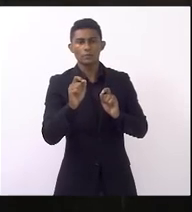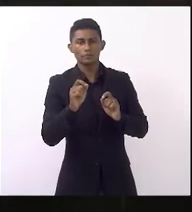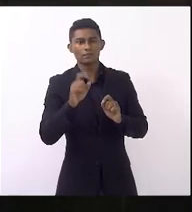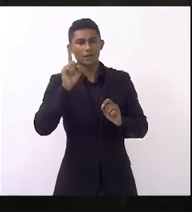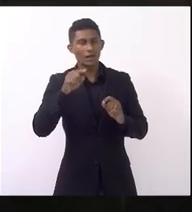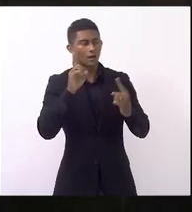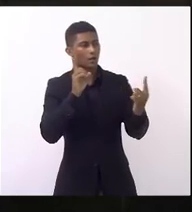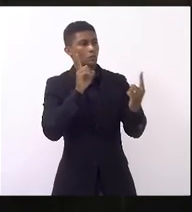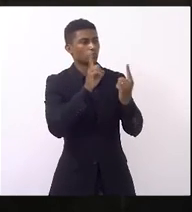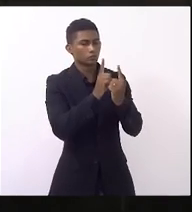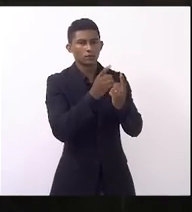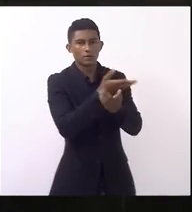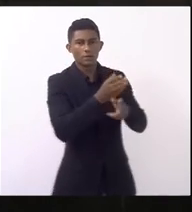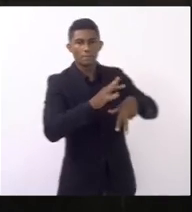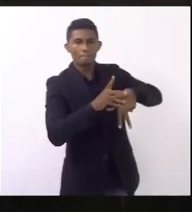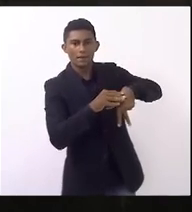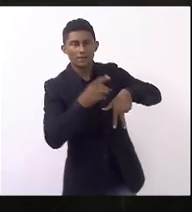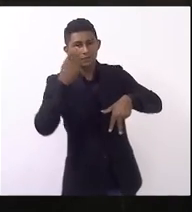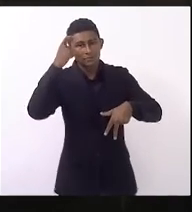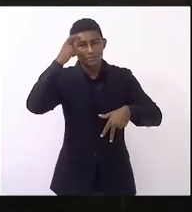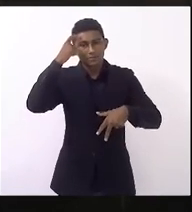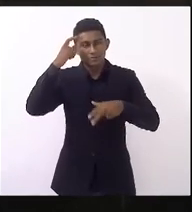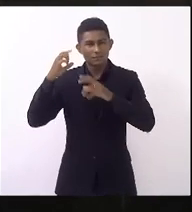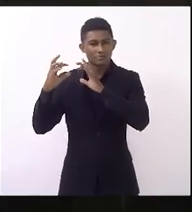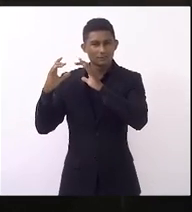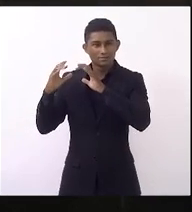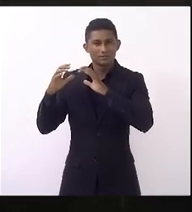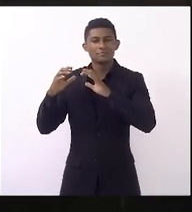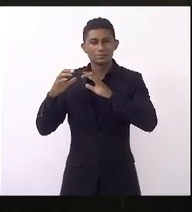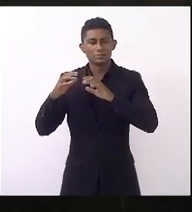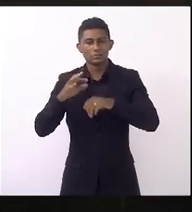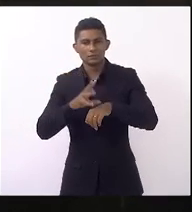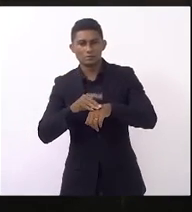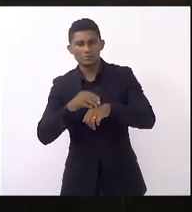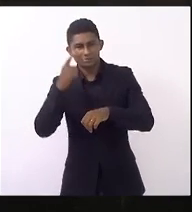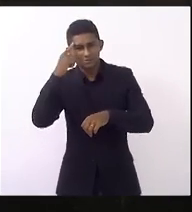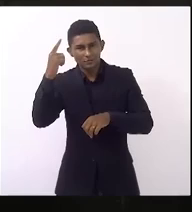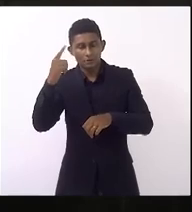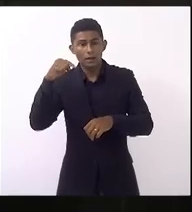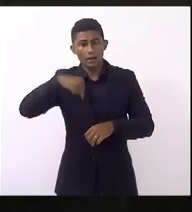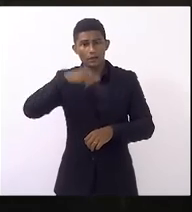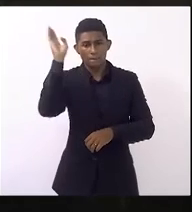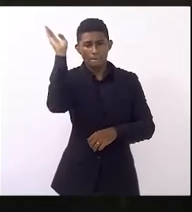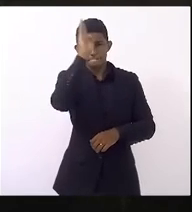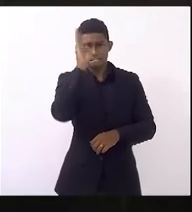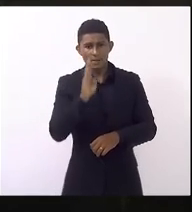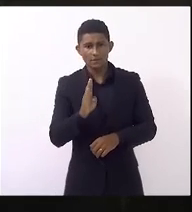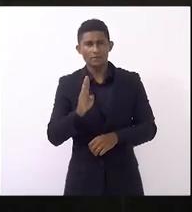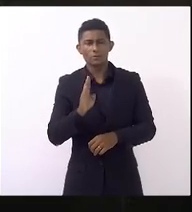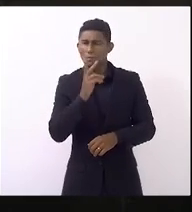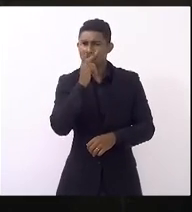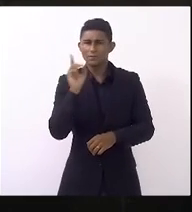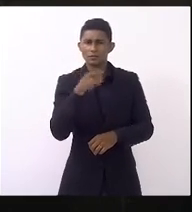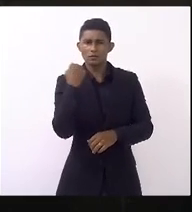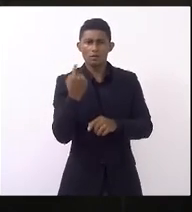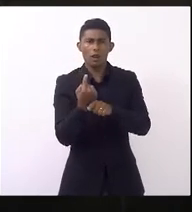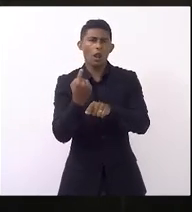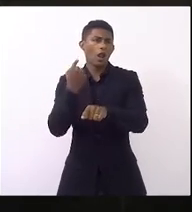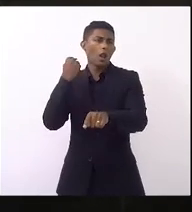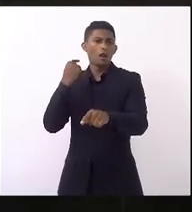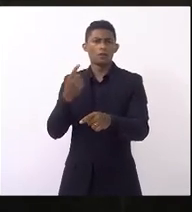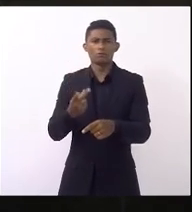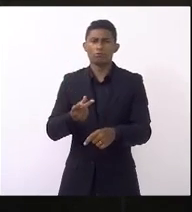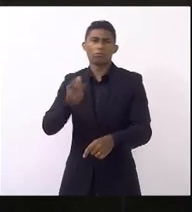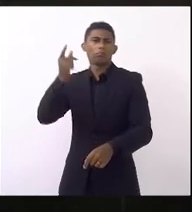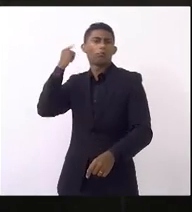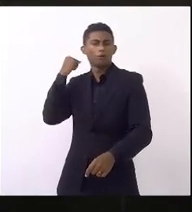a pacientes com saúde mental. Ou seja, nós estamos caminhando no Brasil para uma lógica de 50, 60 anos atrás. O Rio de Janeiro